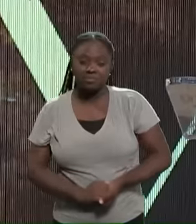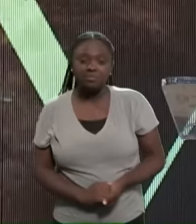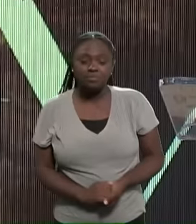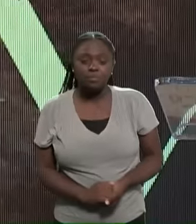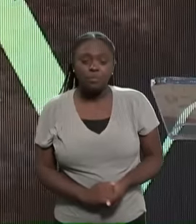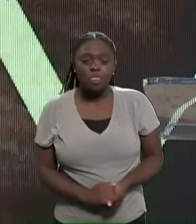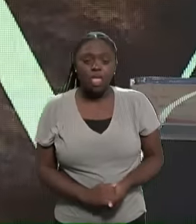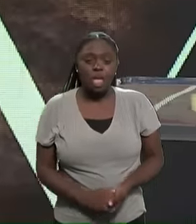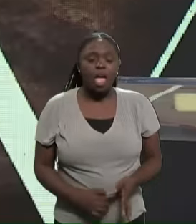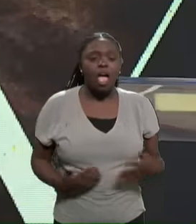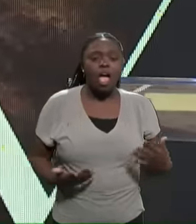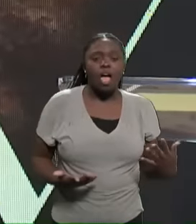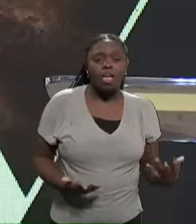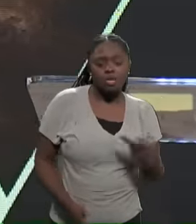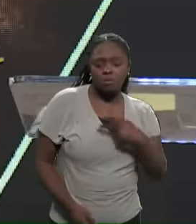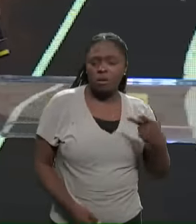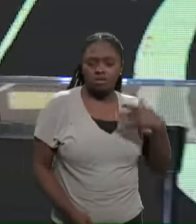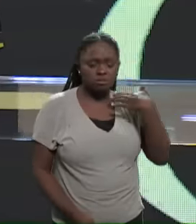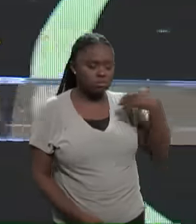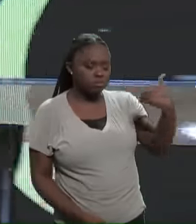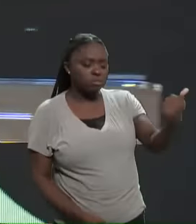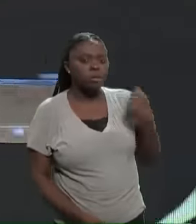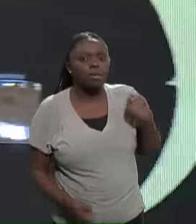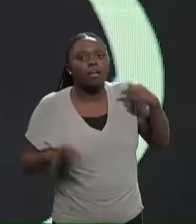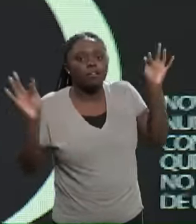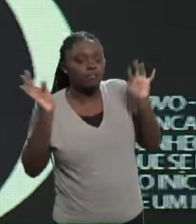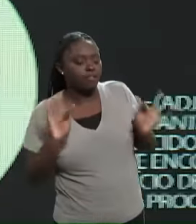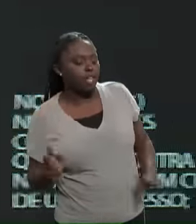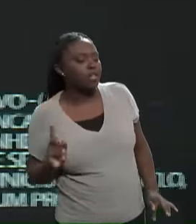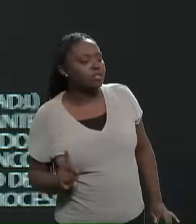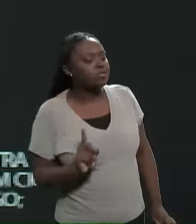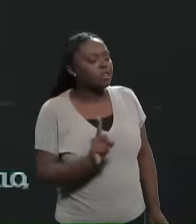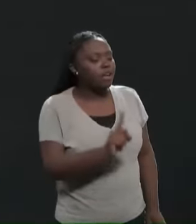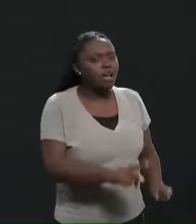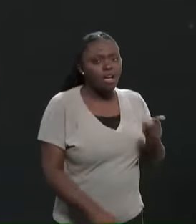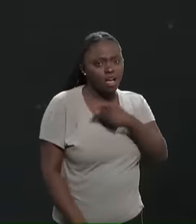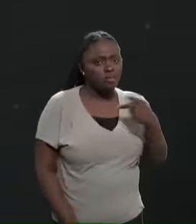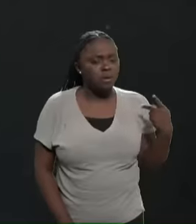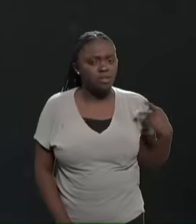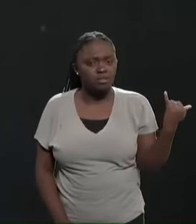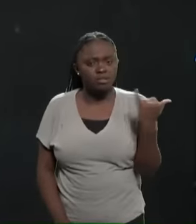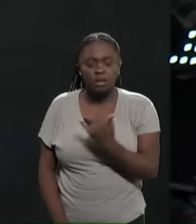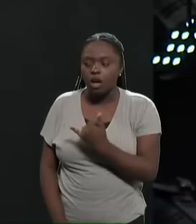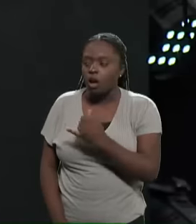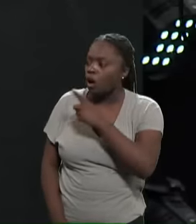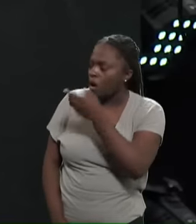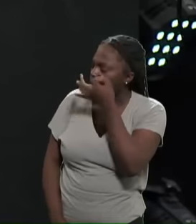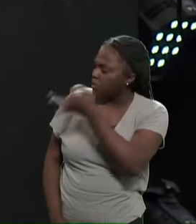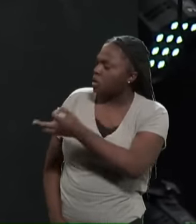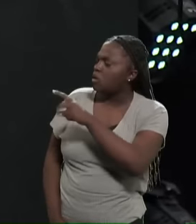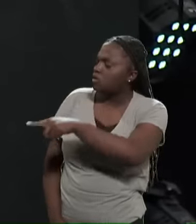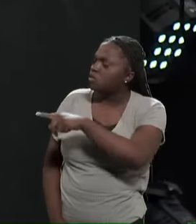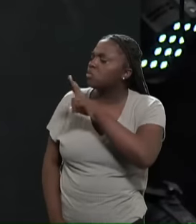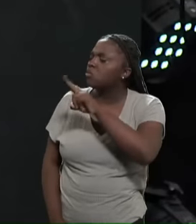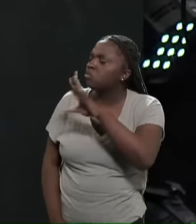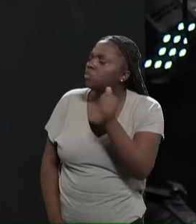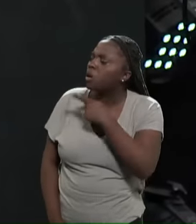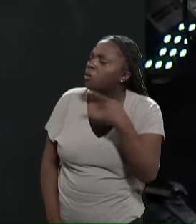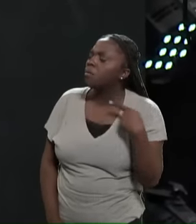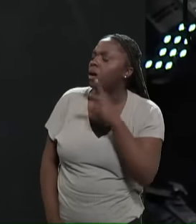Aí o pastor me mandou chamar e eu fui feliz com a expectativa. E o pastor ficou olhando para mim e me falou, escuta bem, você nunca vai ser